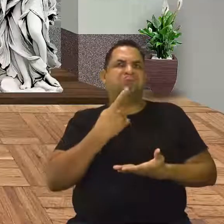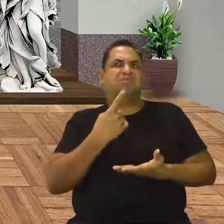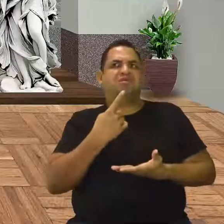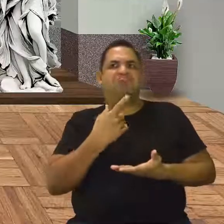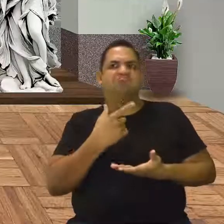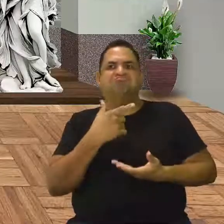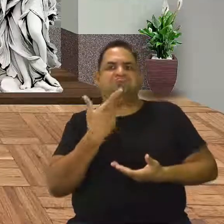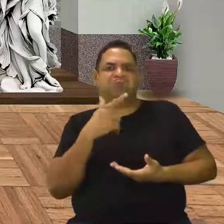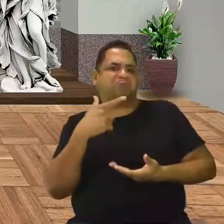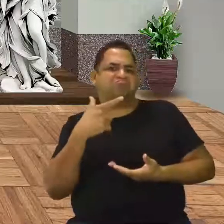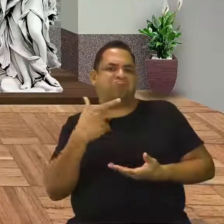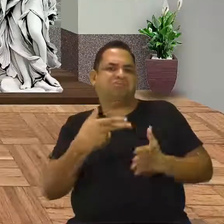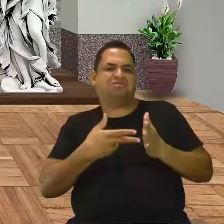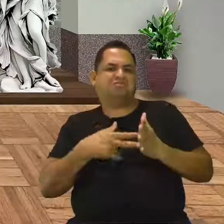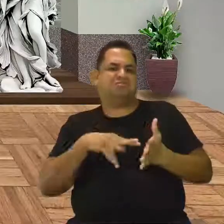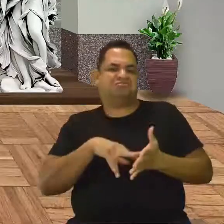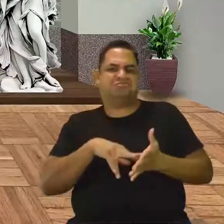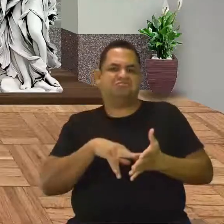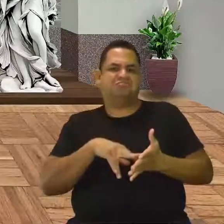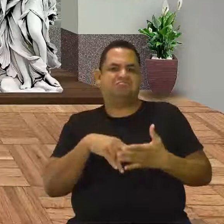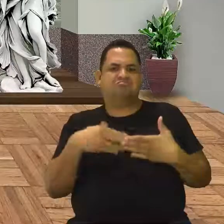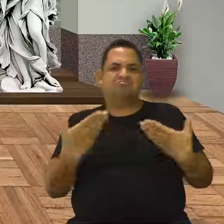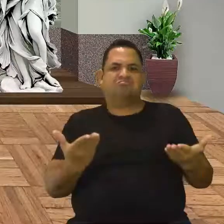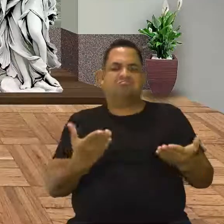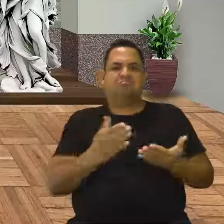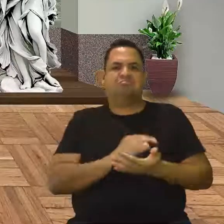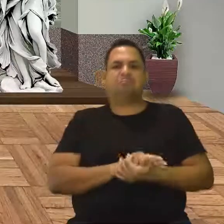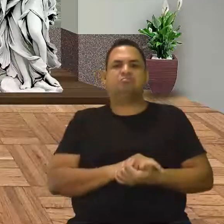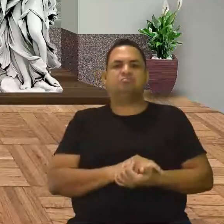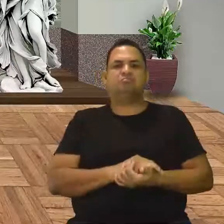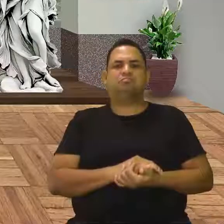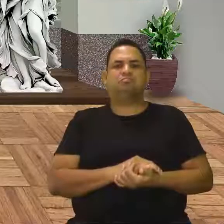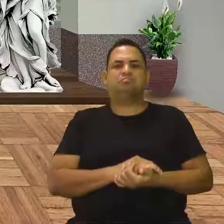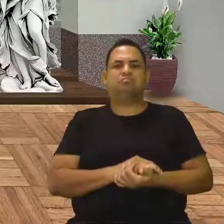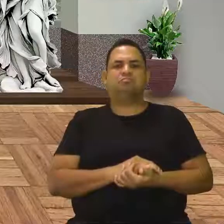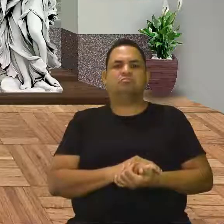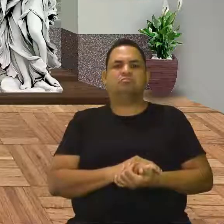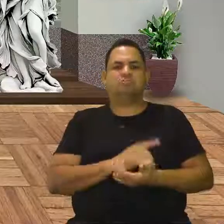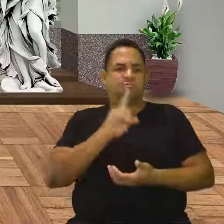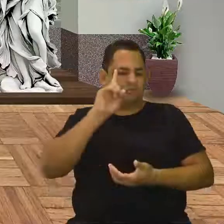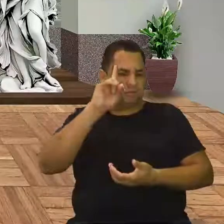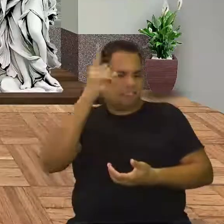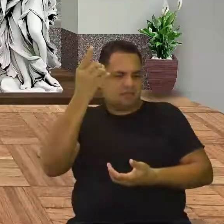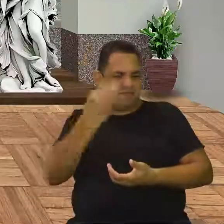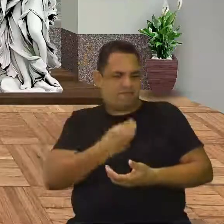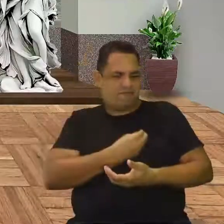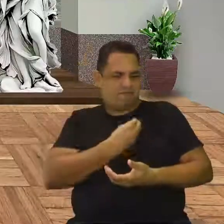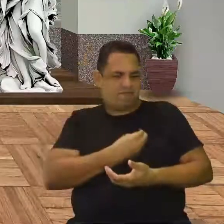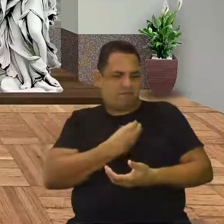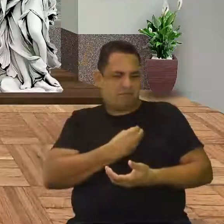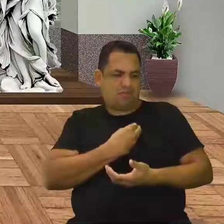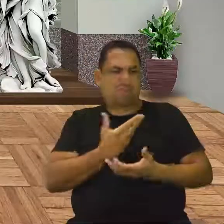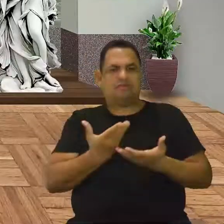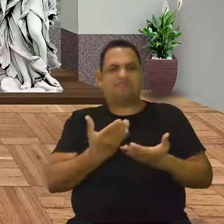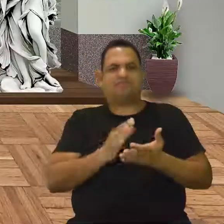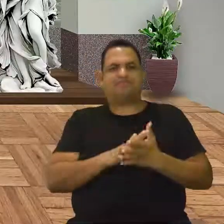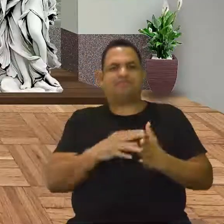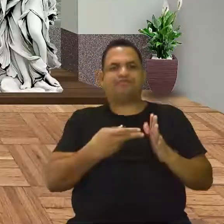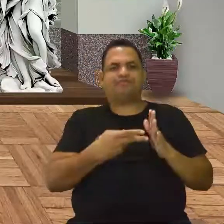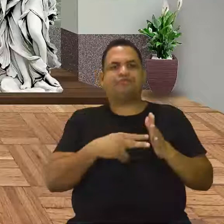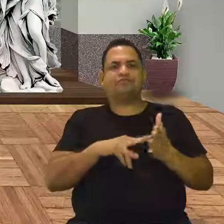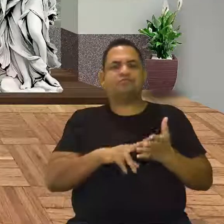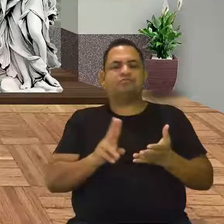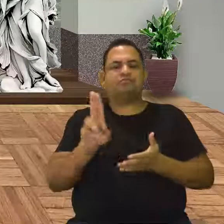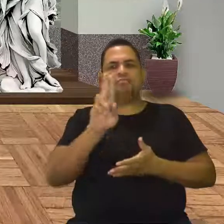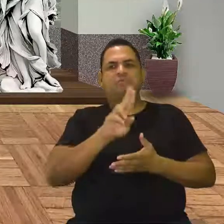não precisa daquilo. Então, viver com aquilo que está te favorecendo. Essa ideia de viver bem é sinônimo de